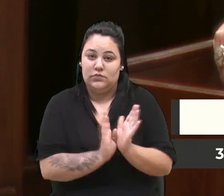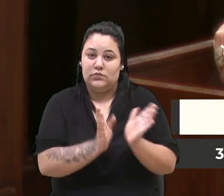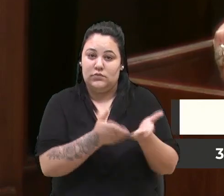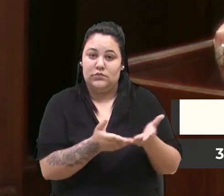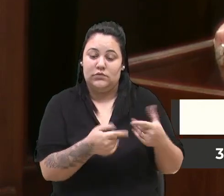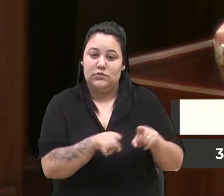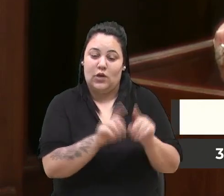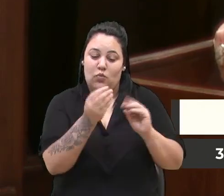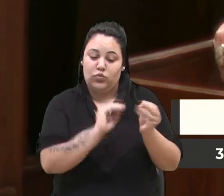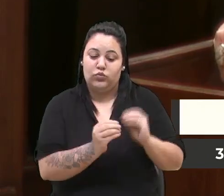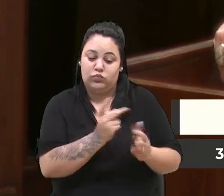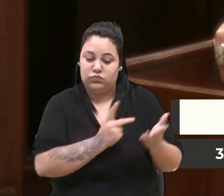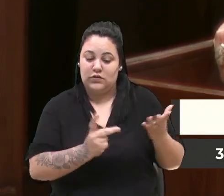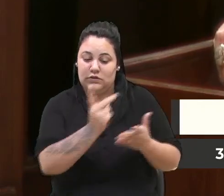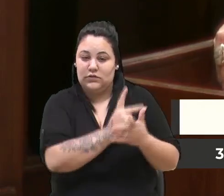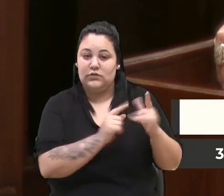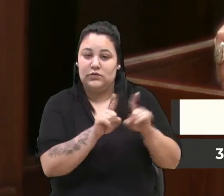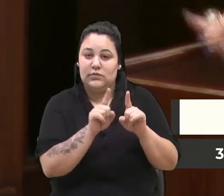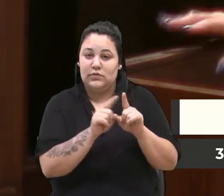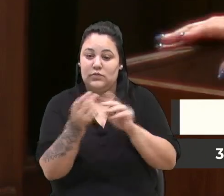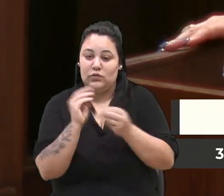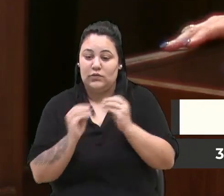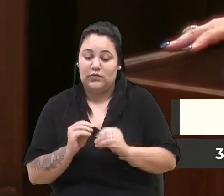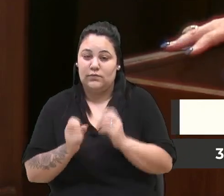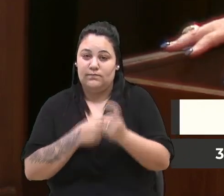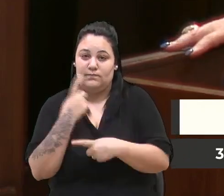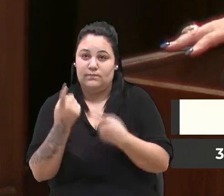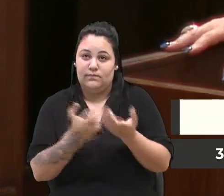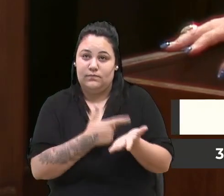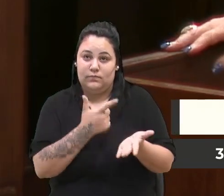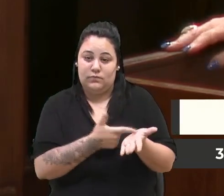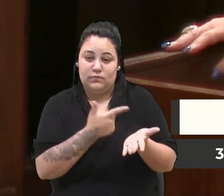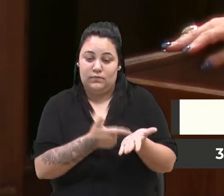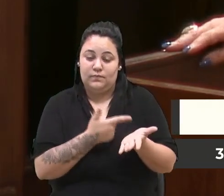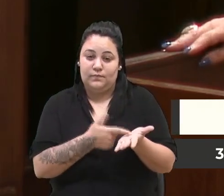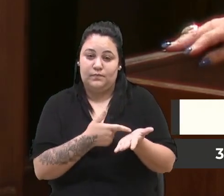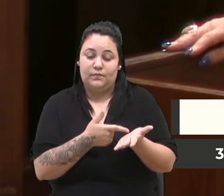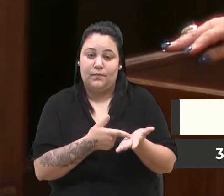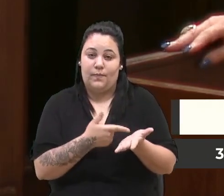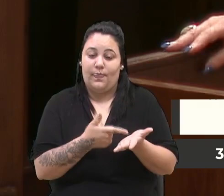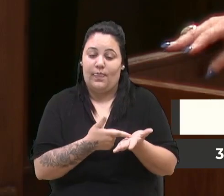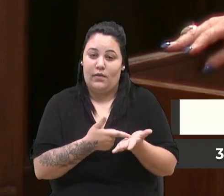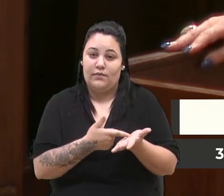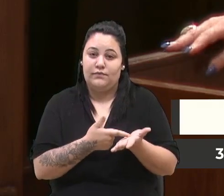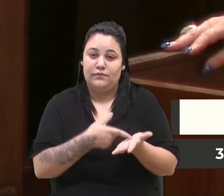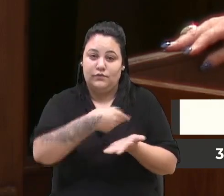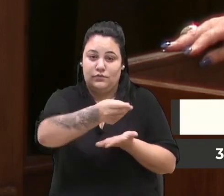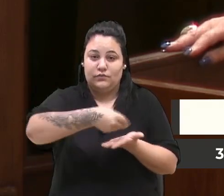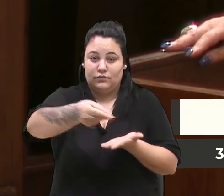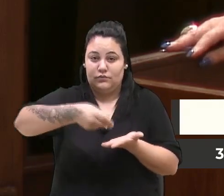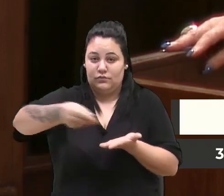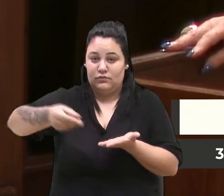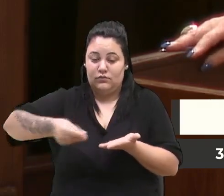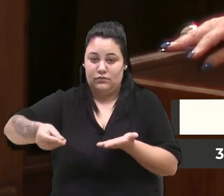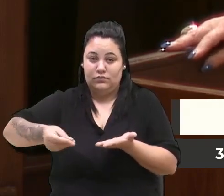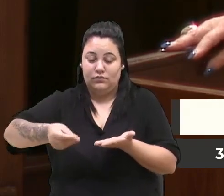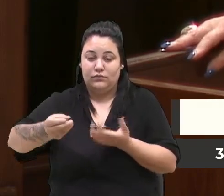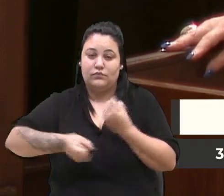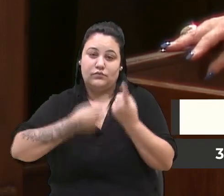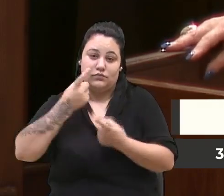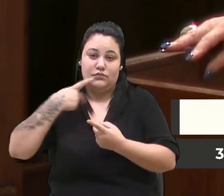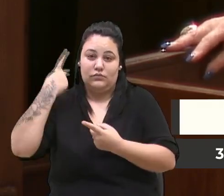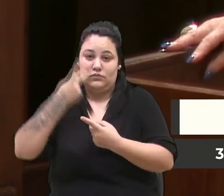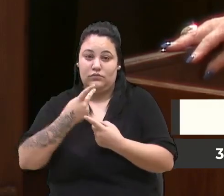elaborar algumas cartilhas que serão, inclusive, distribuídas para os vereadores